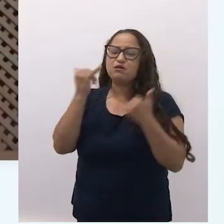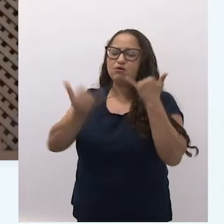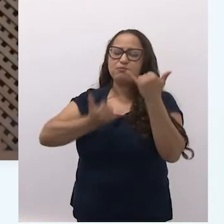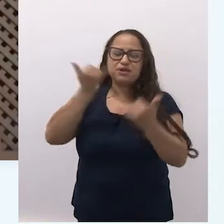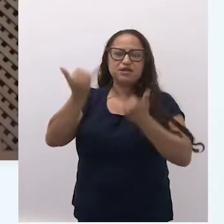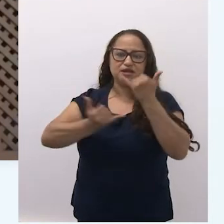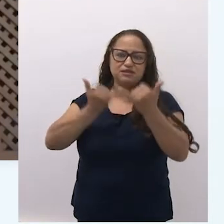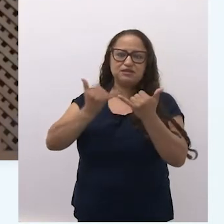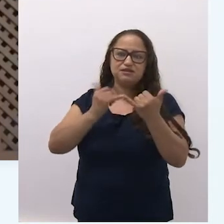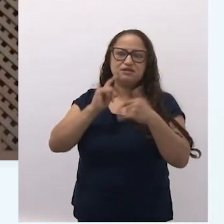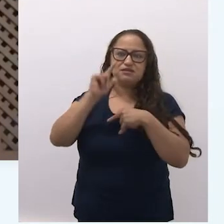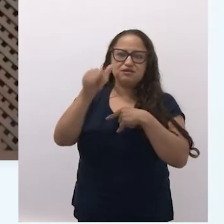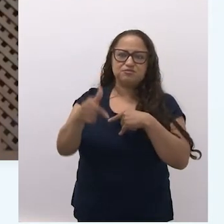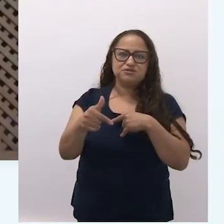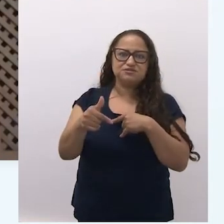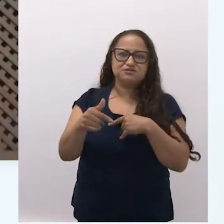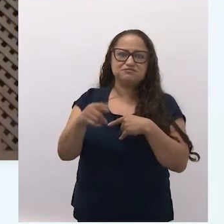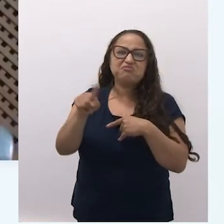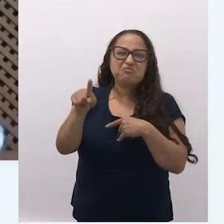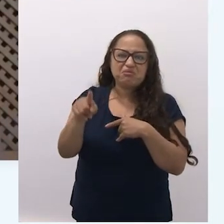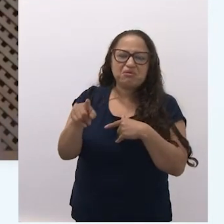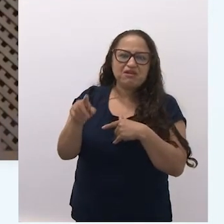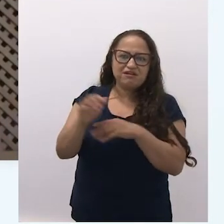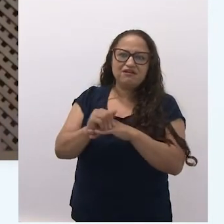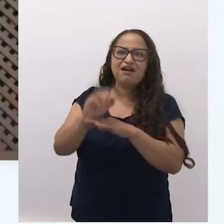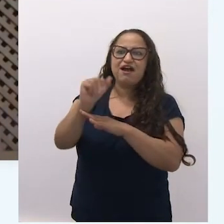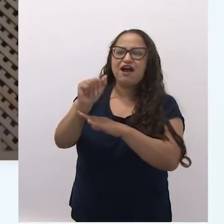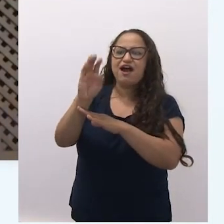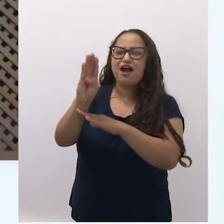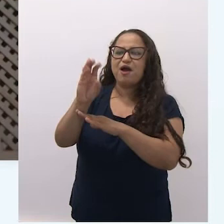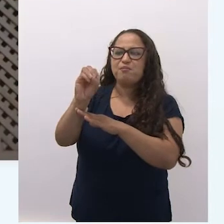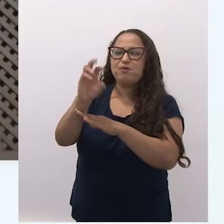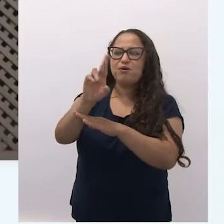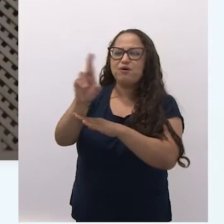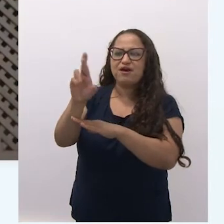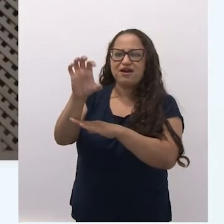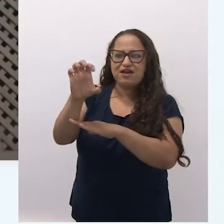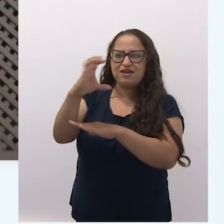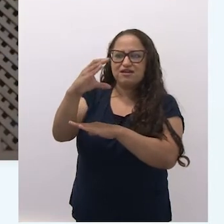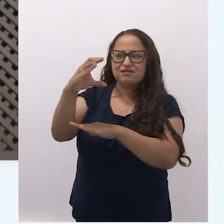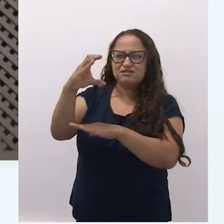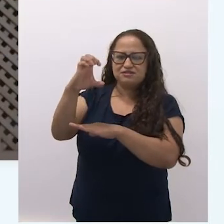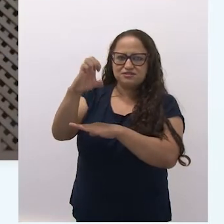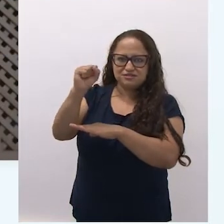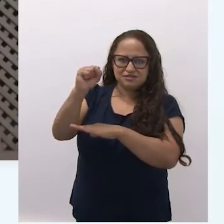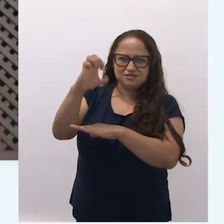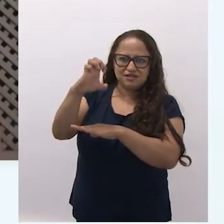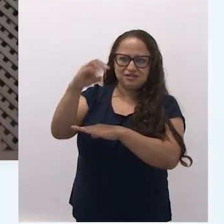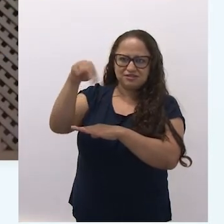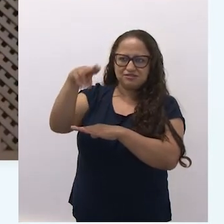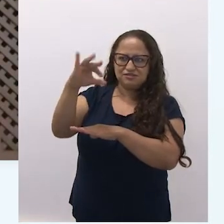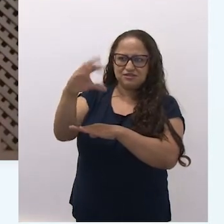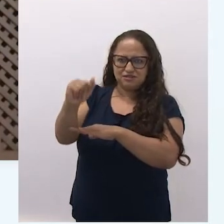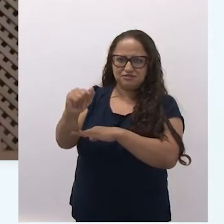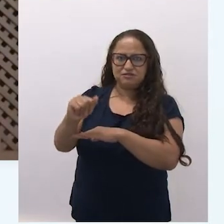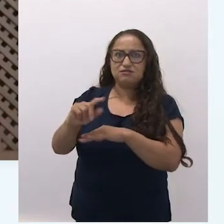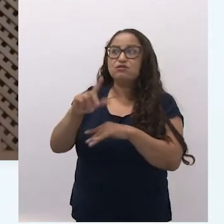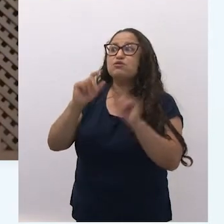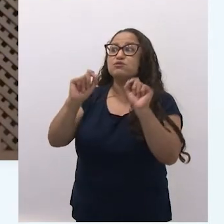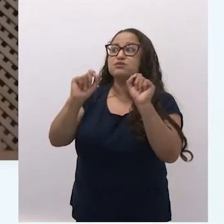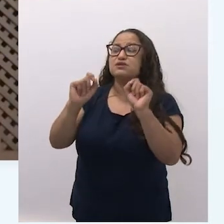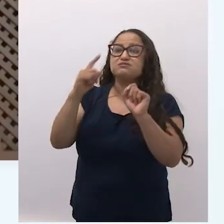na sequência como aborrecência, né? Como se, de repente, nós adultos esquecêssemos que um dia nós também